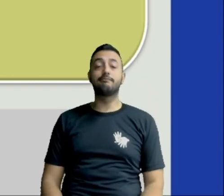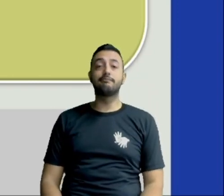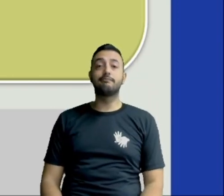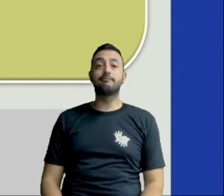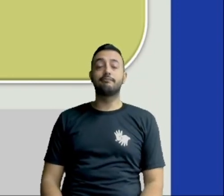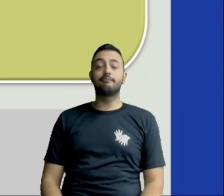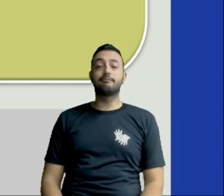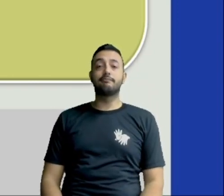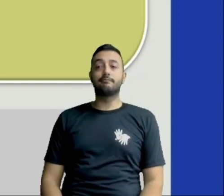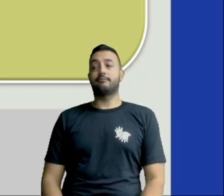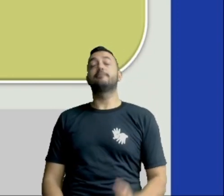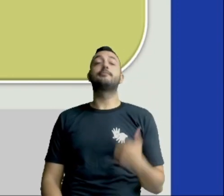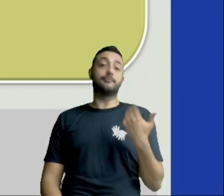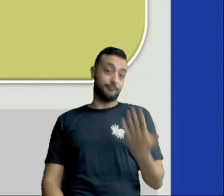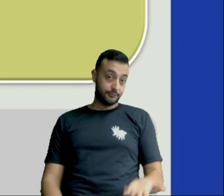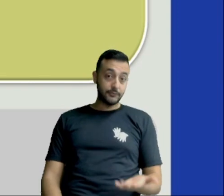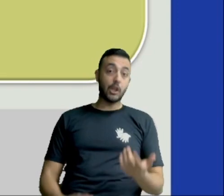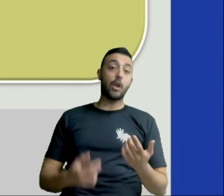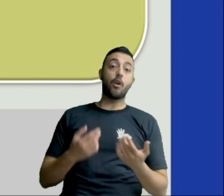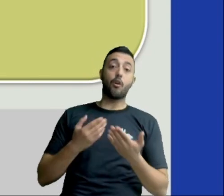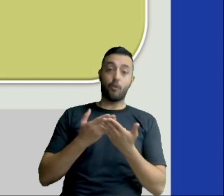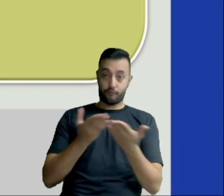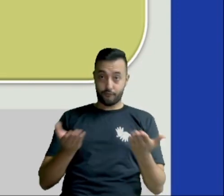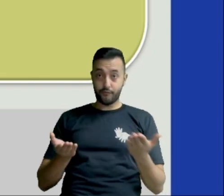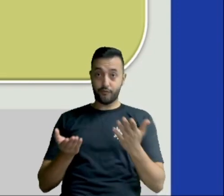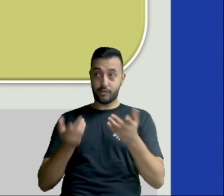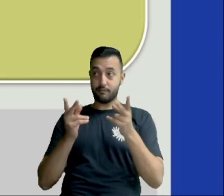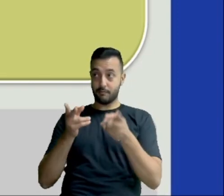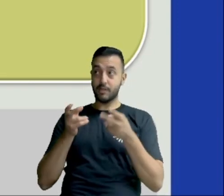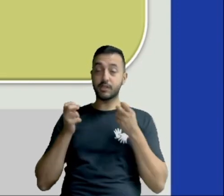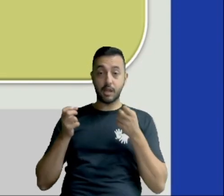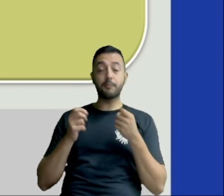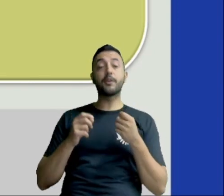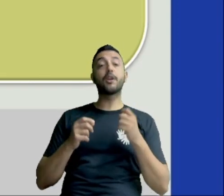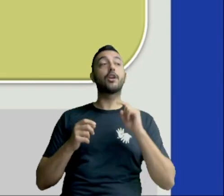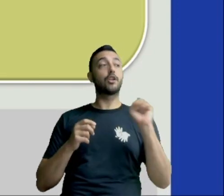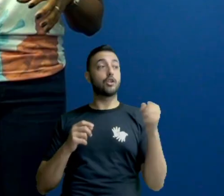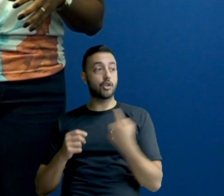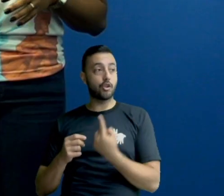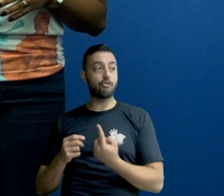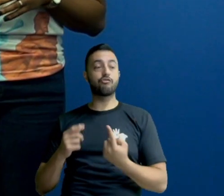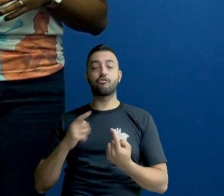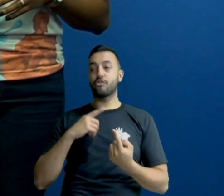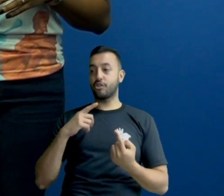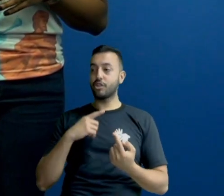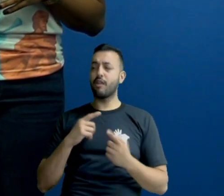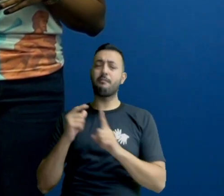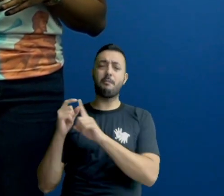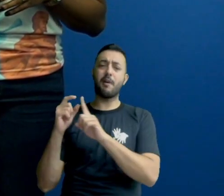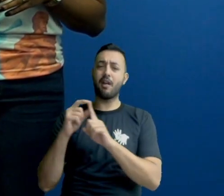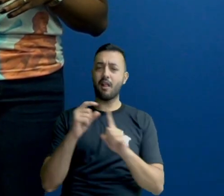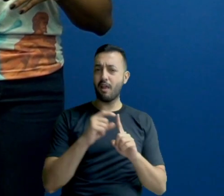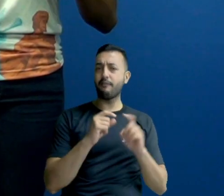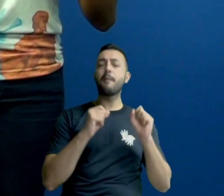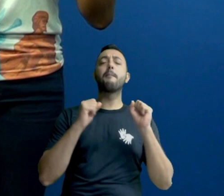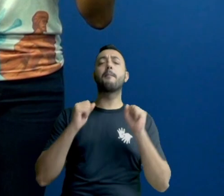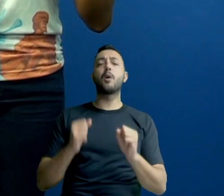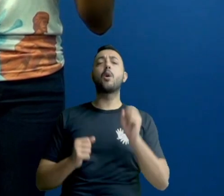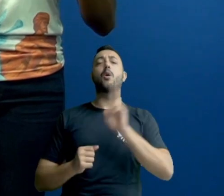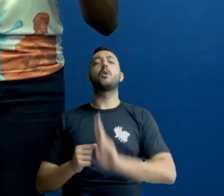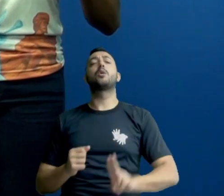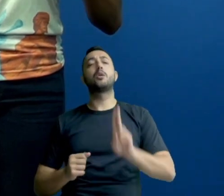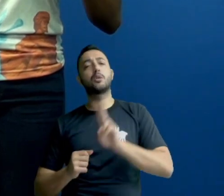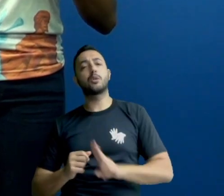idade. Então, amores, vocês notem que nós temos várias palavrinhas que podemos empregar